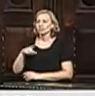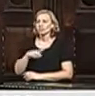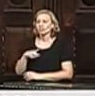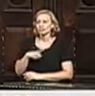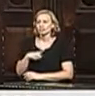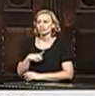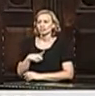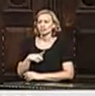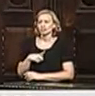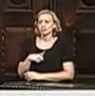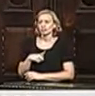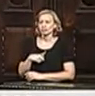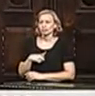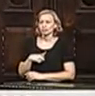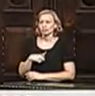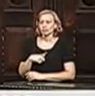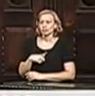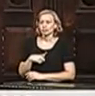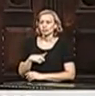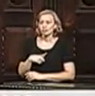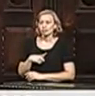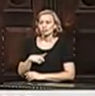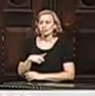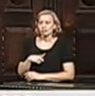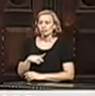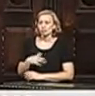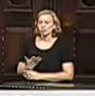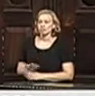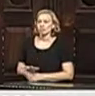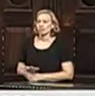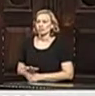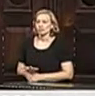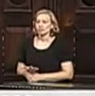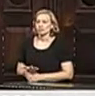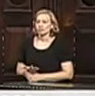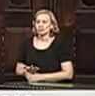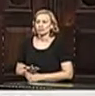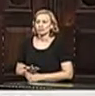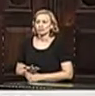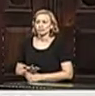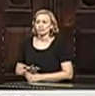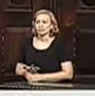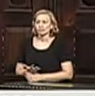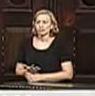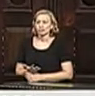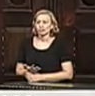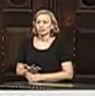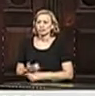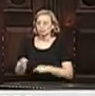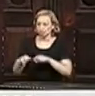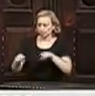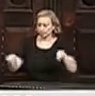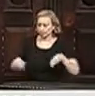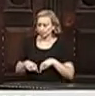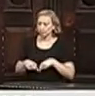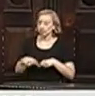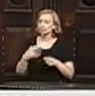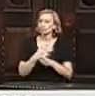não residencial, por via de consequência comercial, no centro. a grande